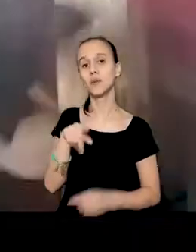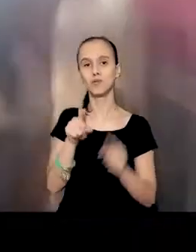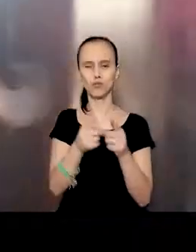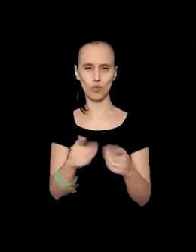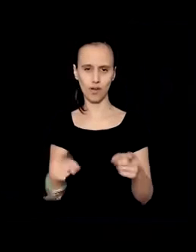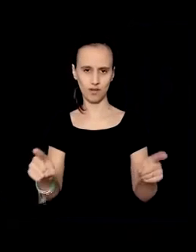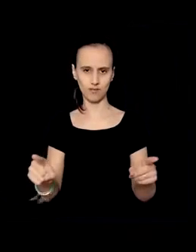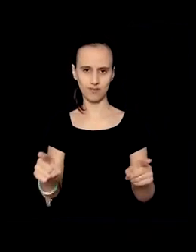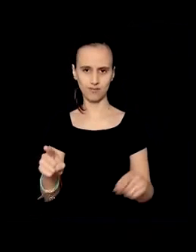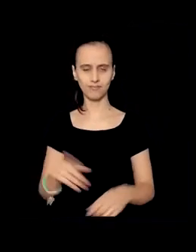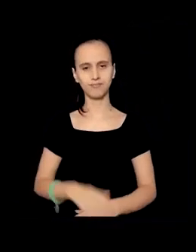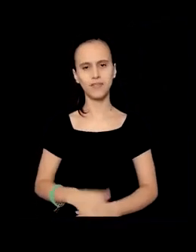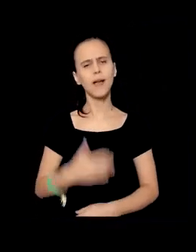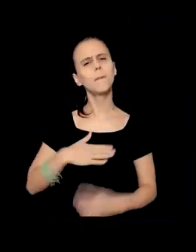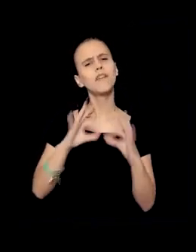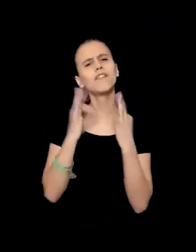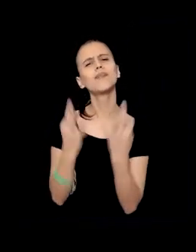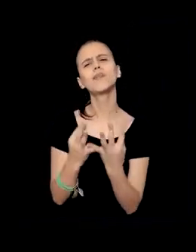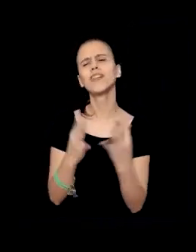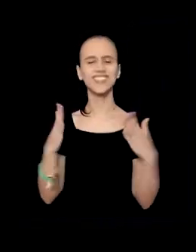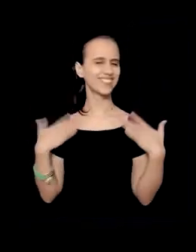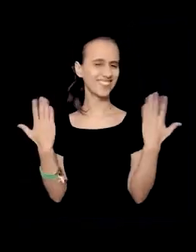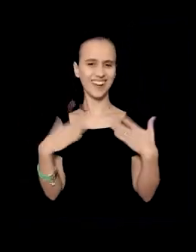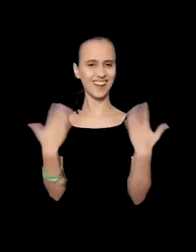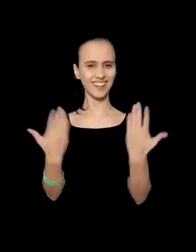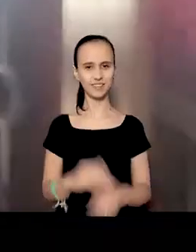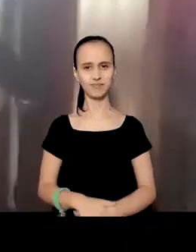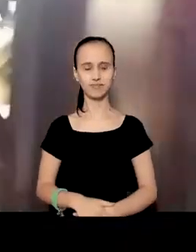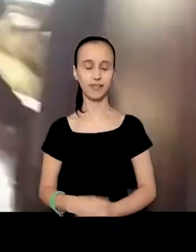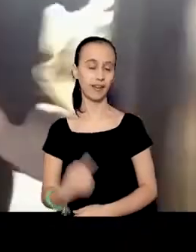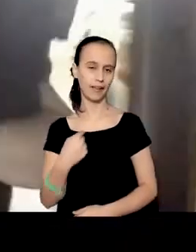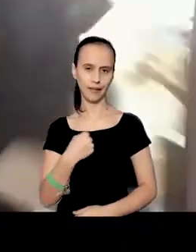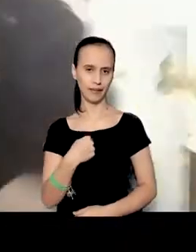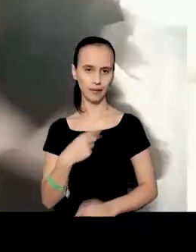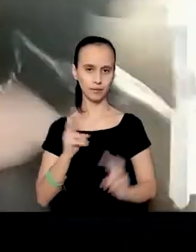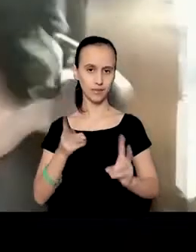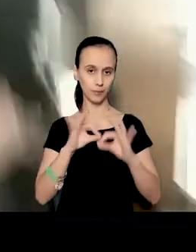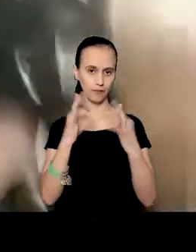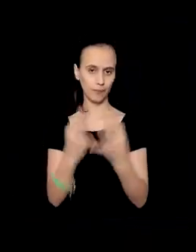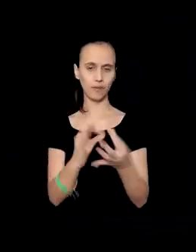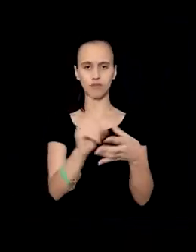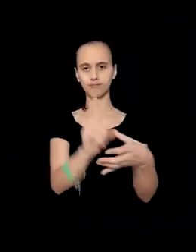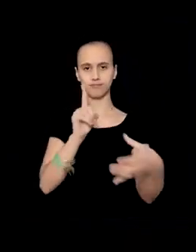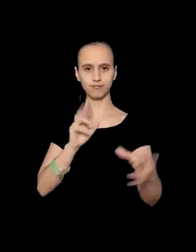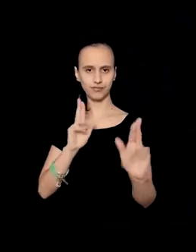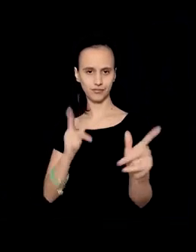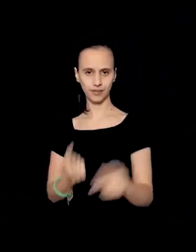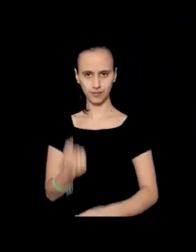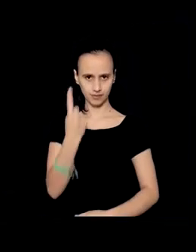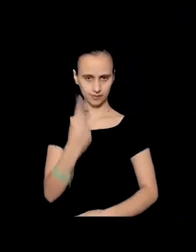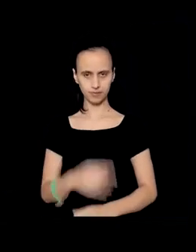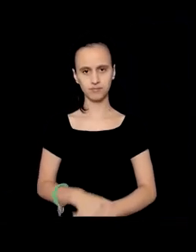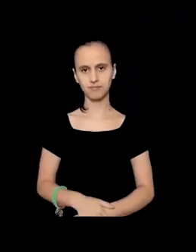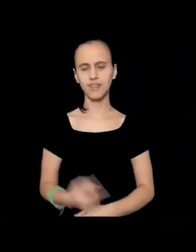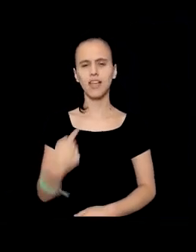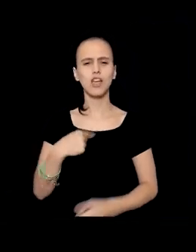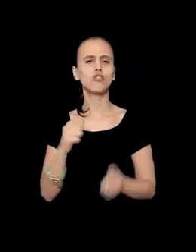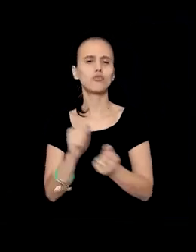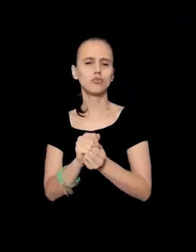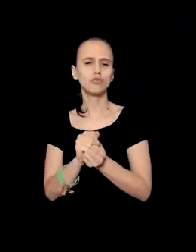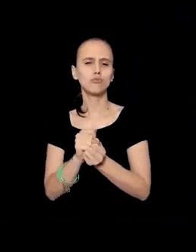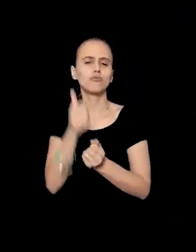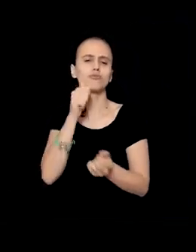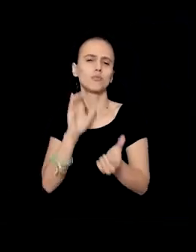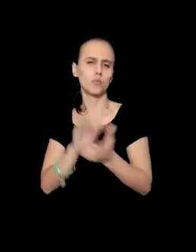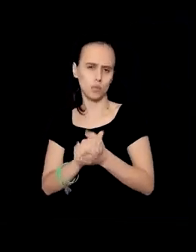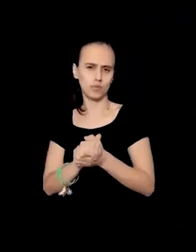O meu irmão fazia o churrasco. Minha família é só alegria. Eu sempre fui a desgarrada. Desgarrada do bando. Eu ia com a minha